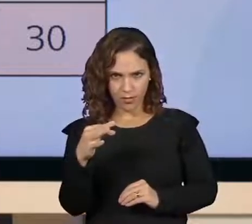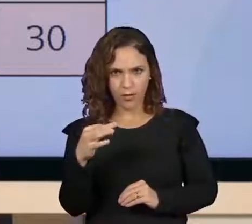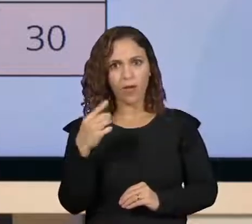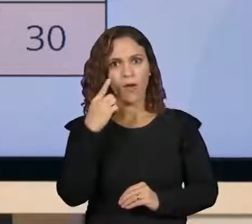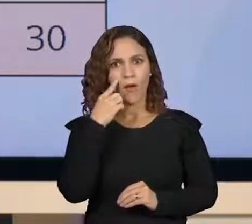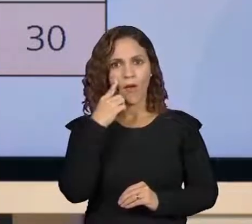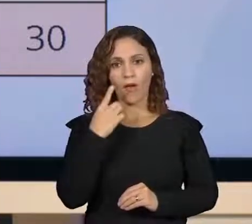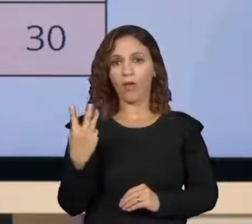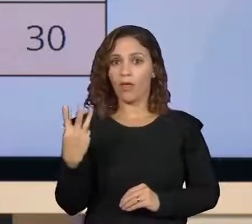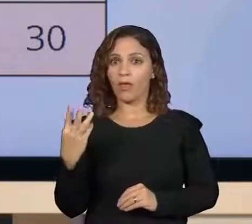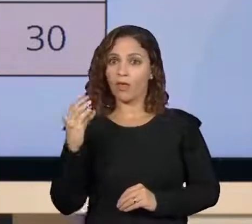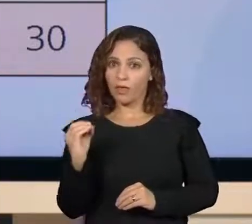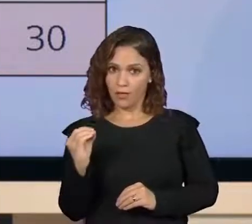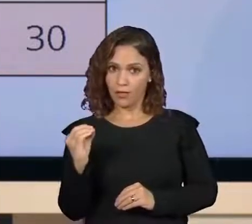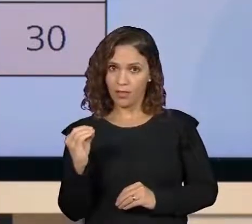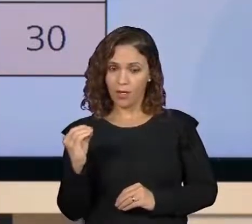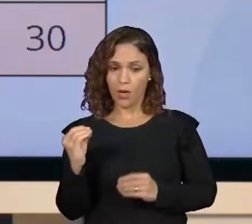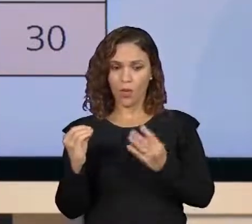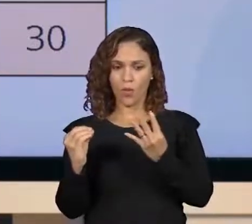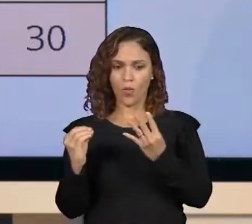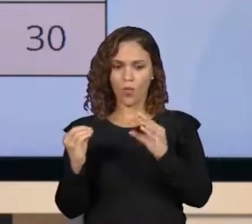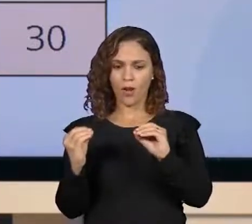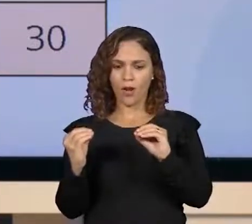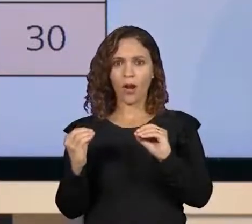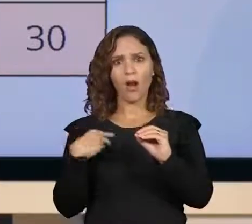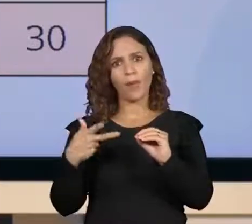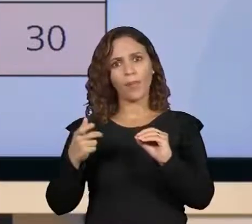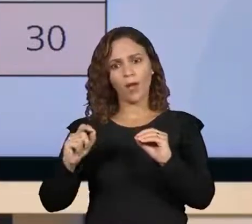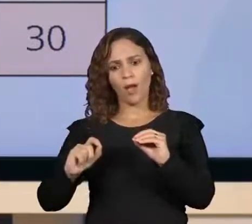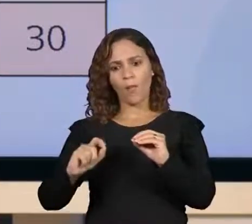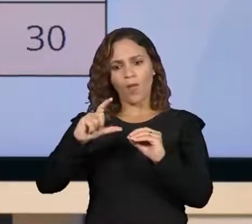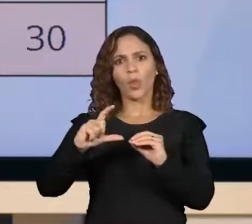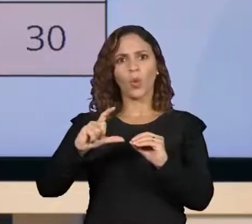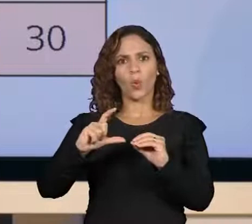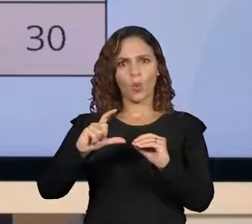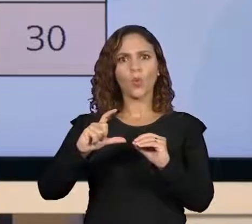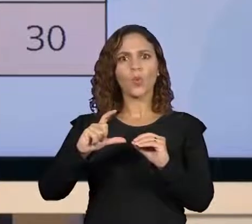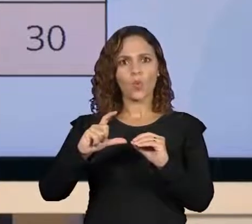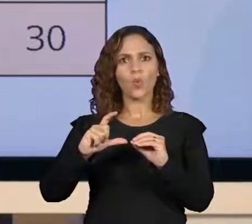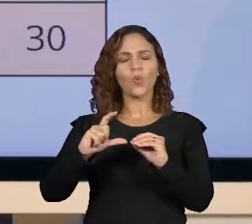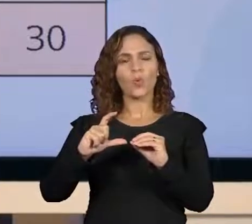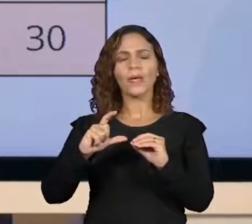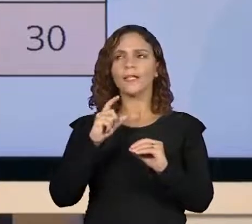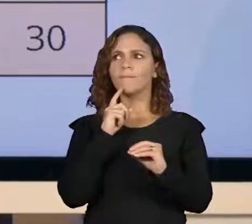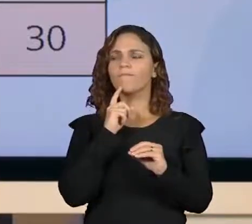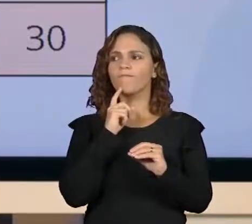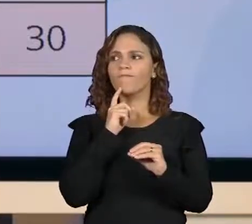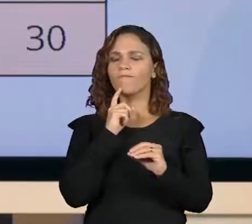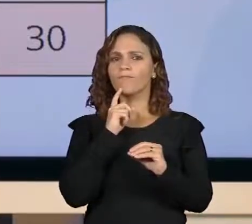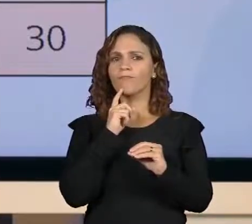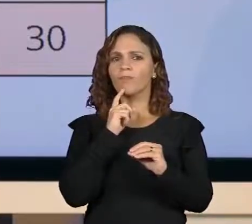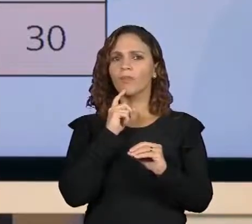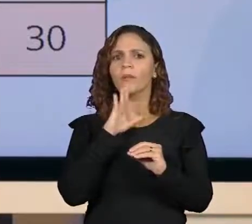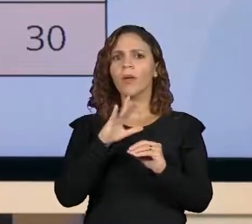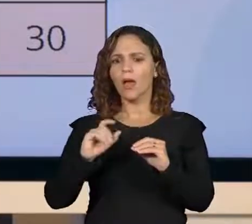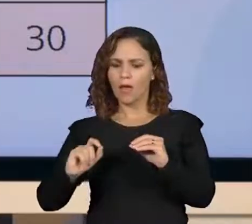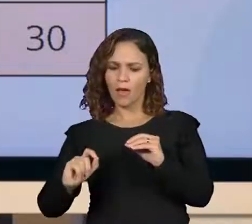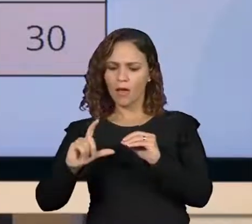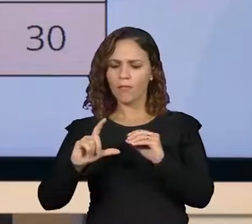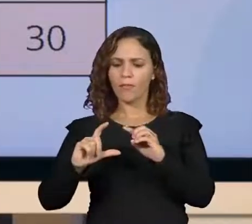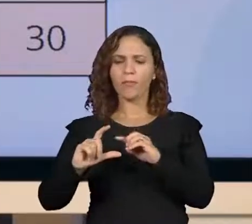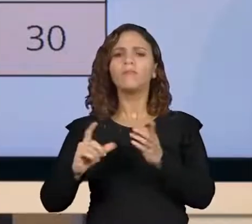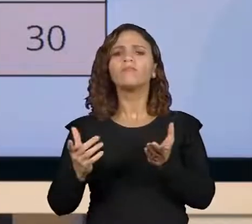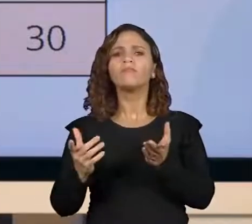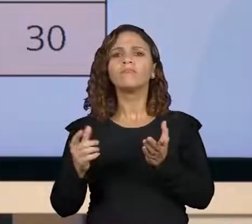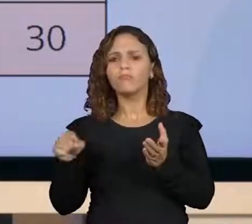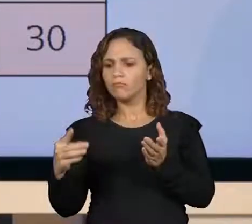minha sequência, ela aumentou, ela cresceu do 30 para o 40. E quanto que ela cresceu do 30